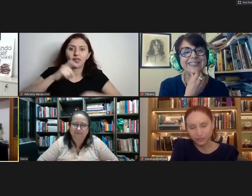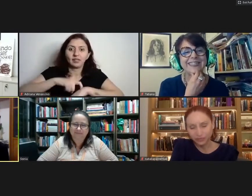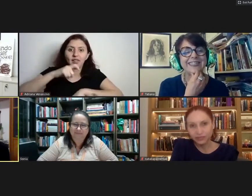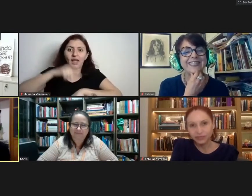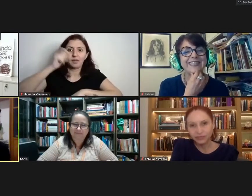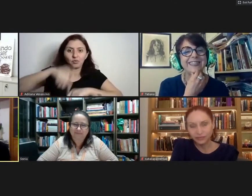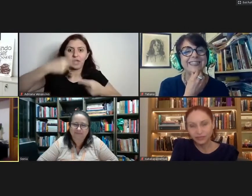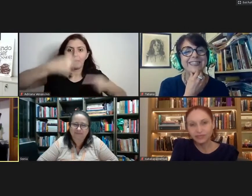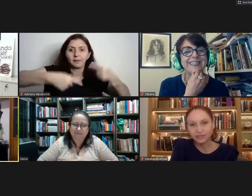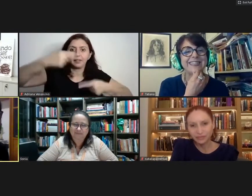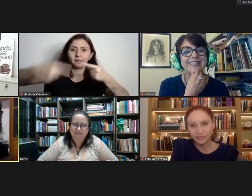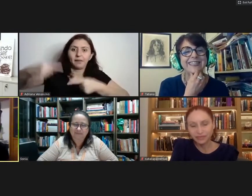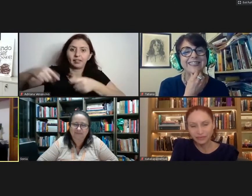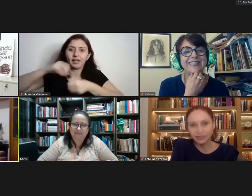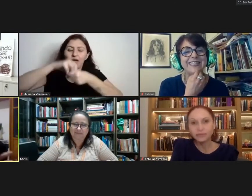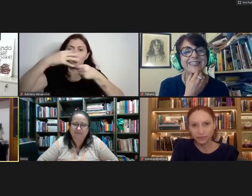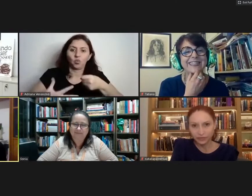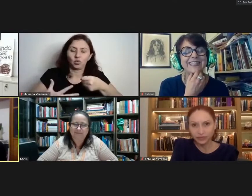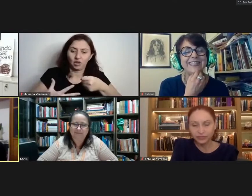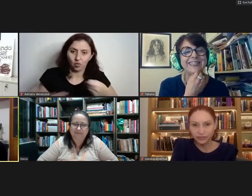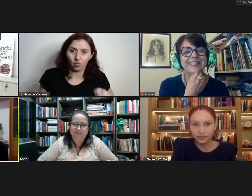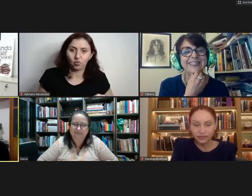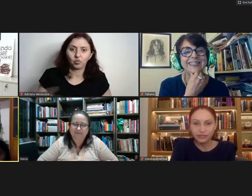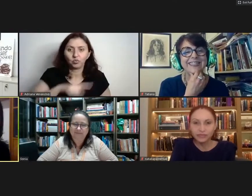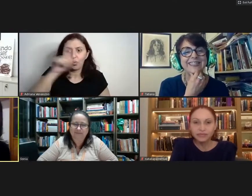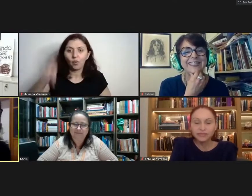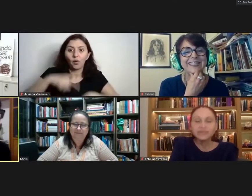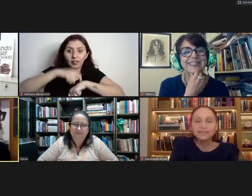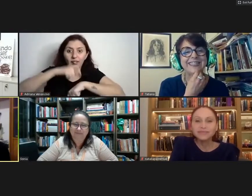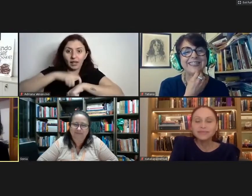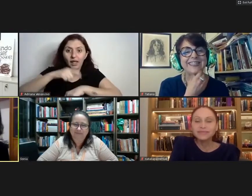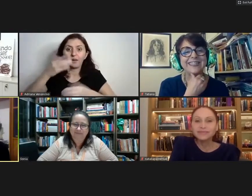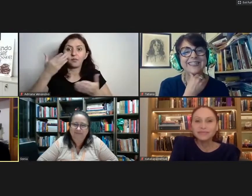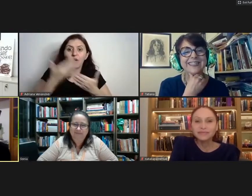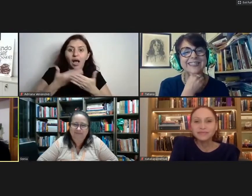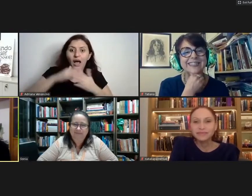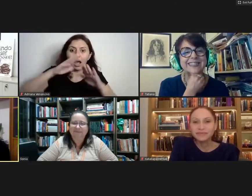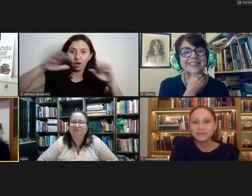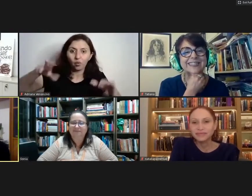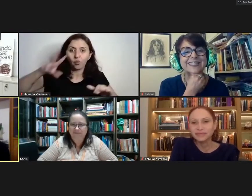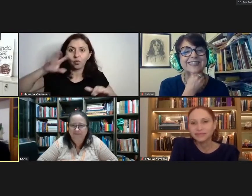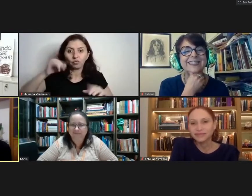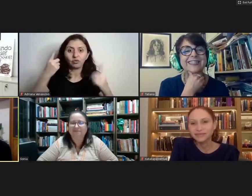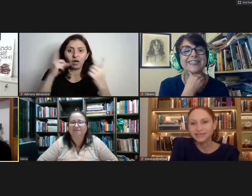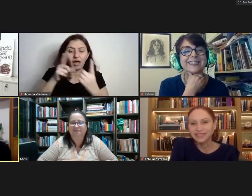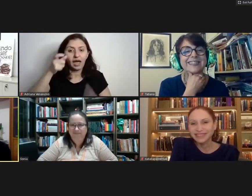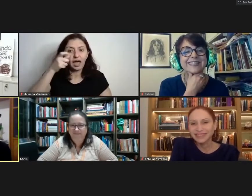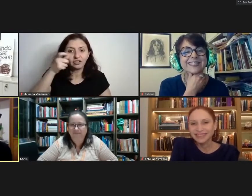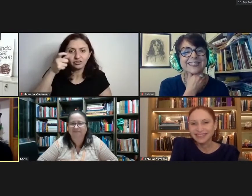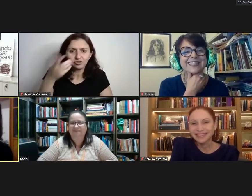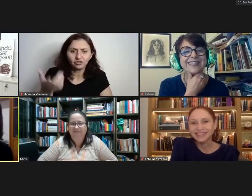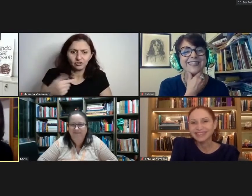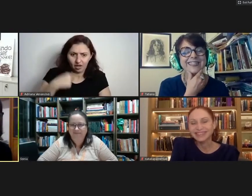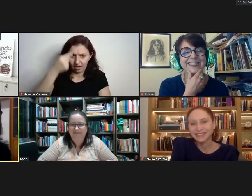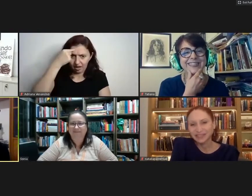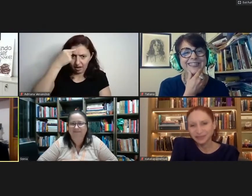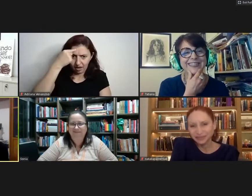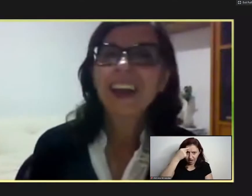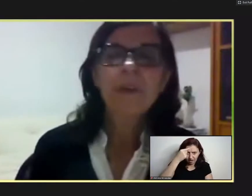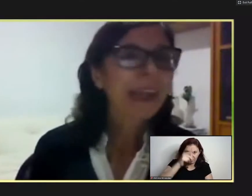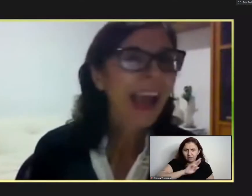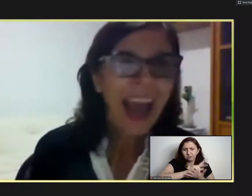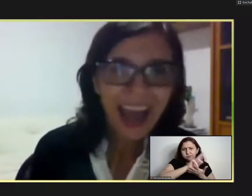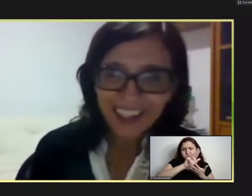então, esse tempo o aluno, a aluna vai assistir vídeo, nossa, milhares de gravações para poder sair,